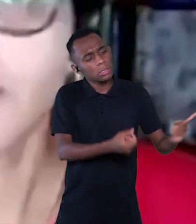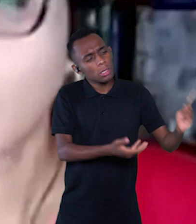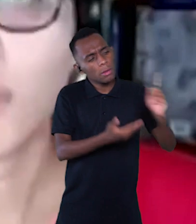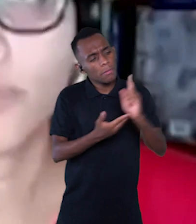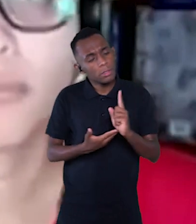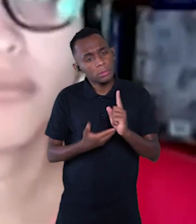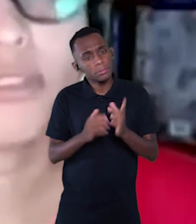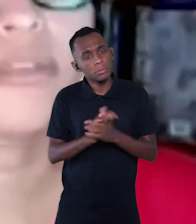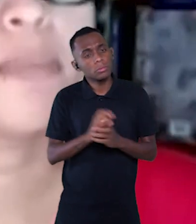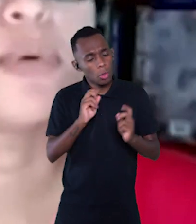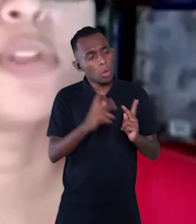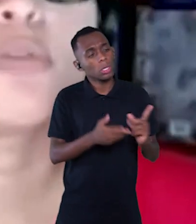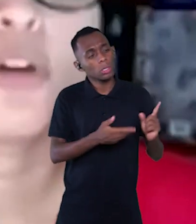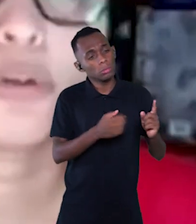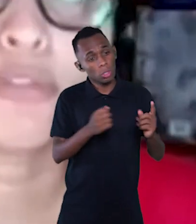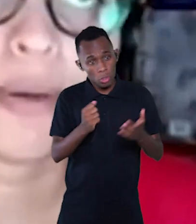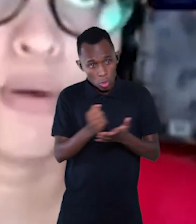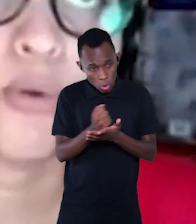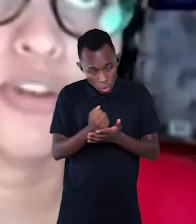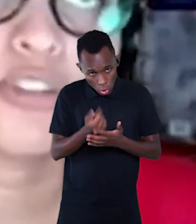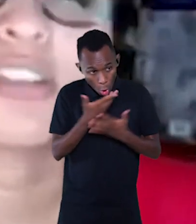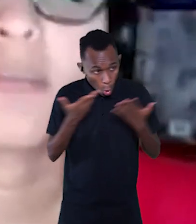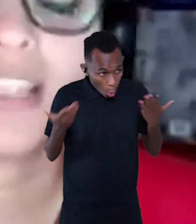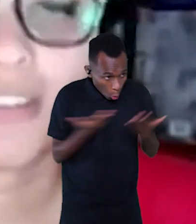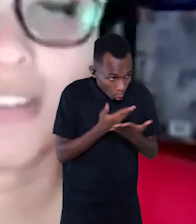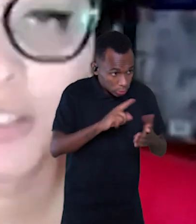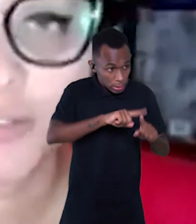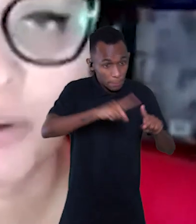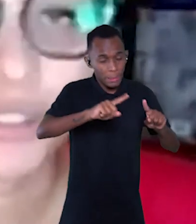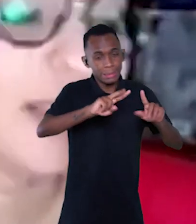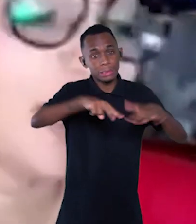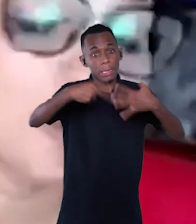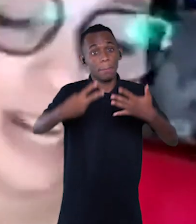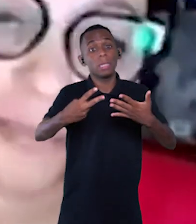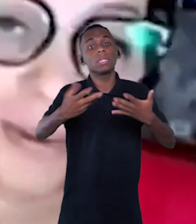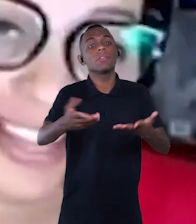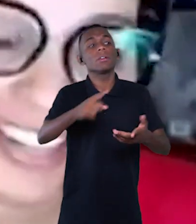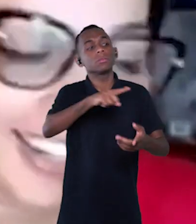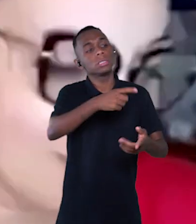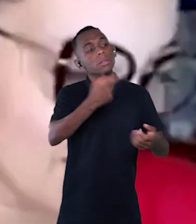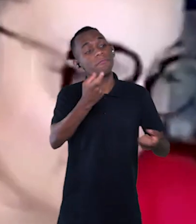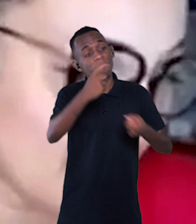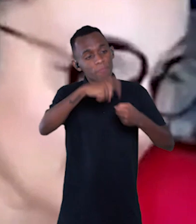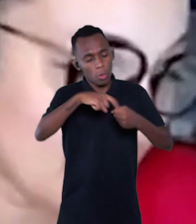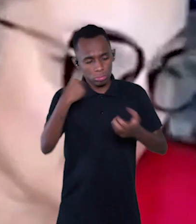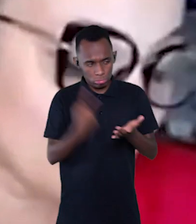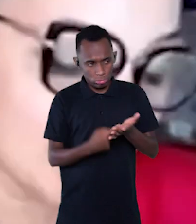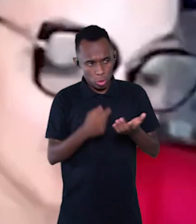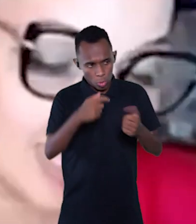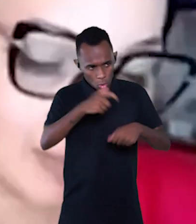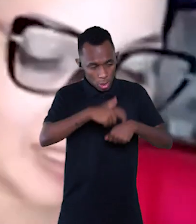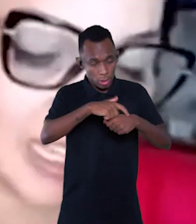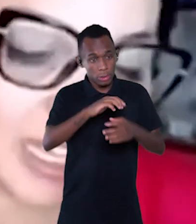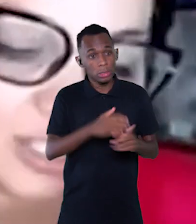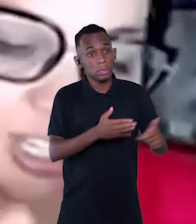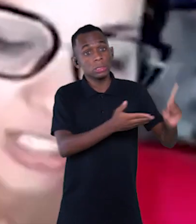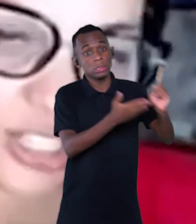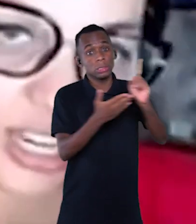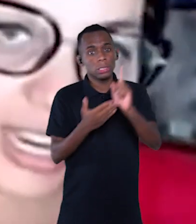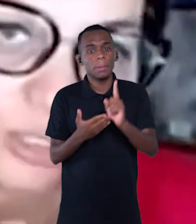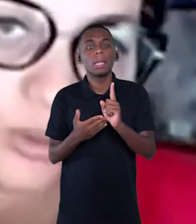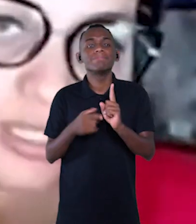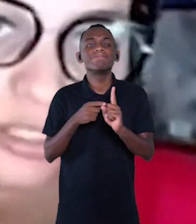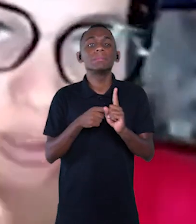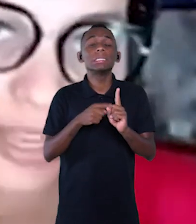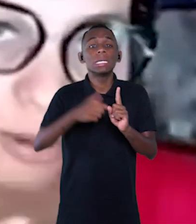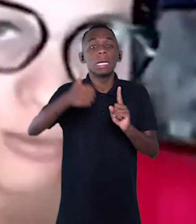Aí ela falou, topo. Então tá bom, então eu vou renovar para hoje, semana que vem você volta, marquei um horário para ela e ela veio. Essa paciente, ela